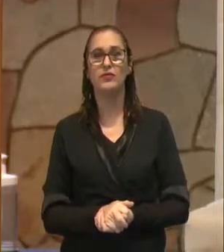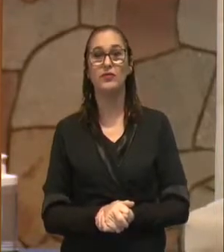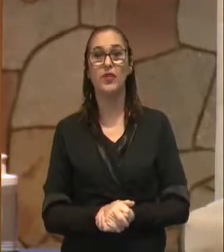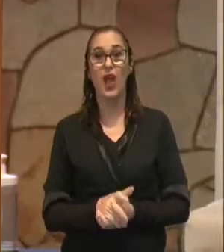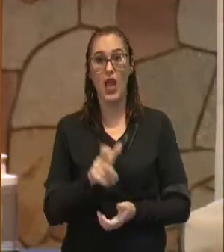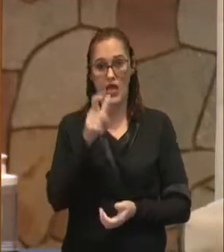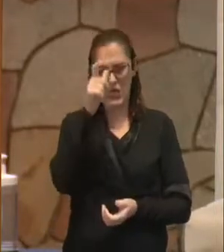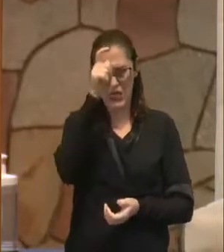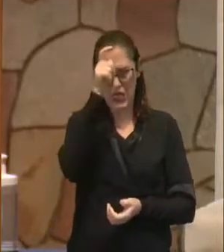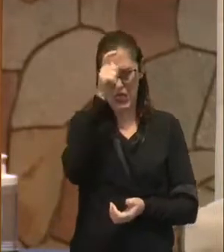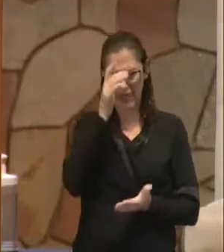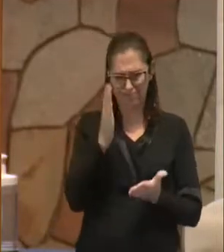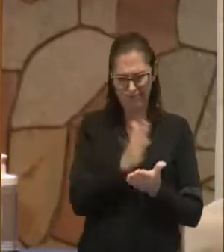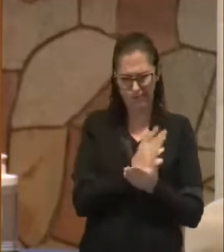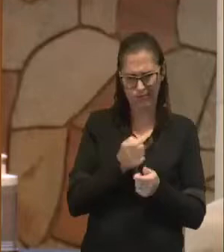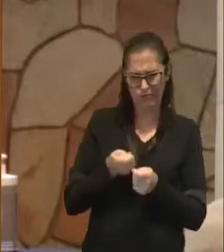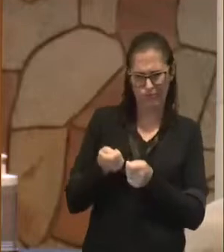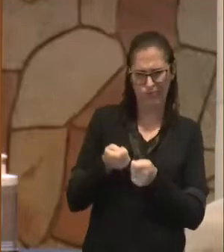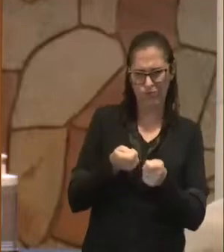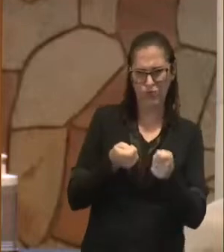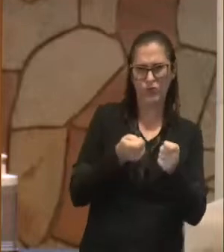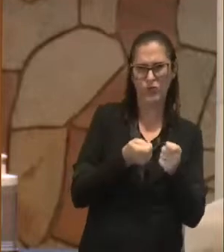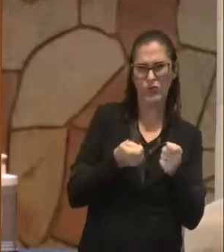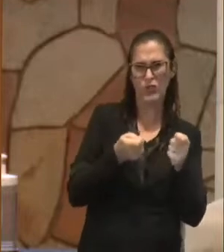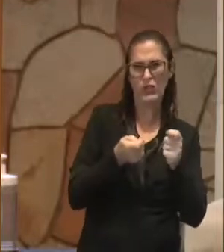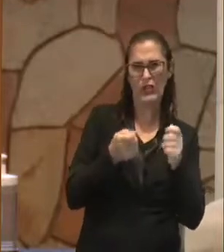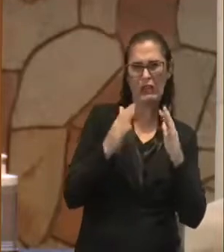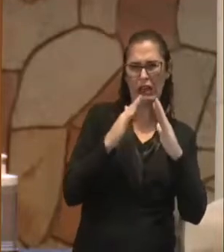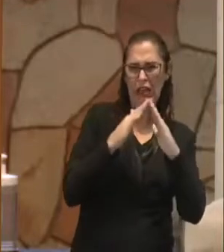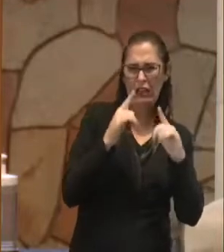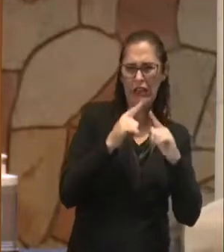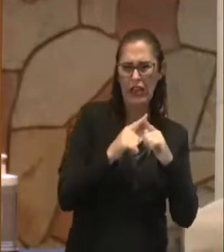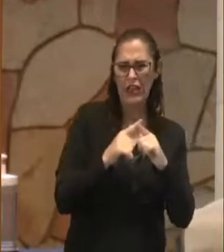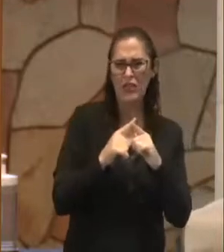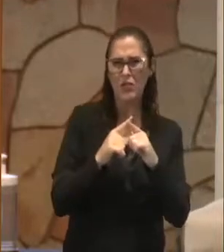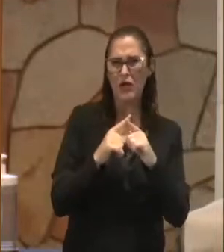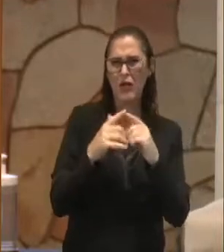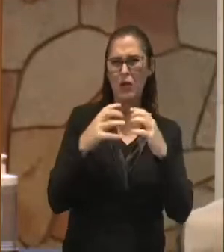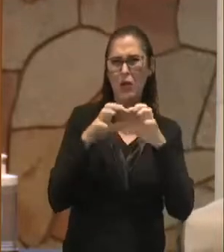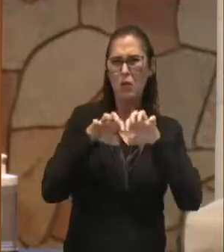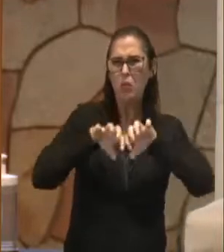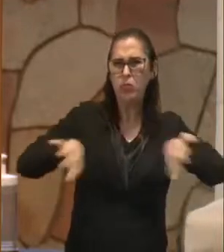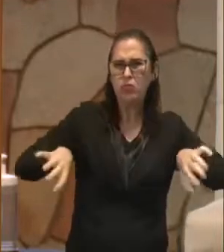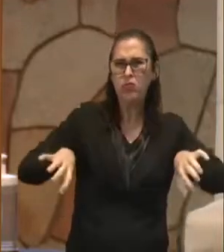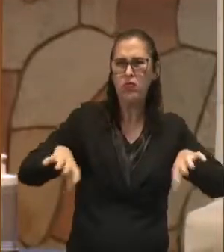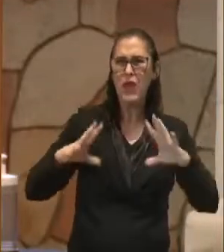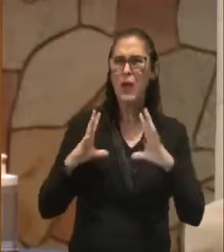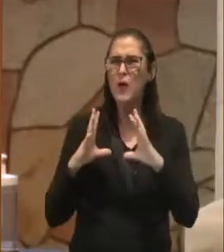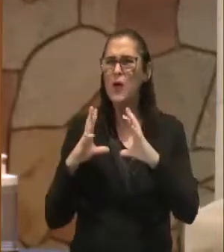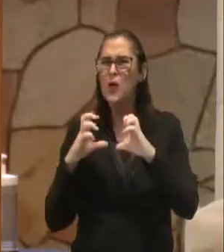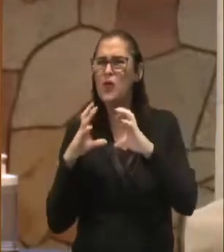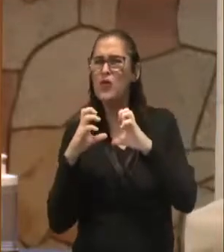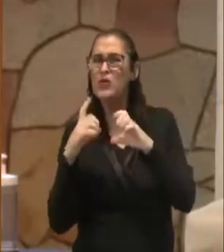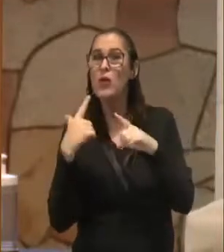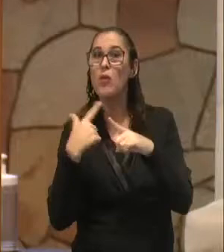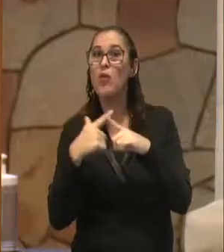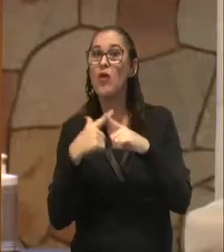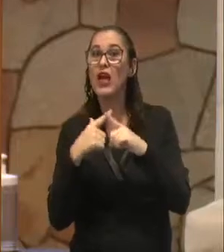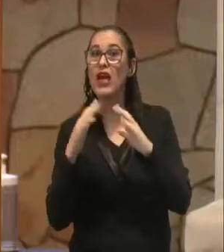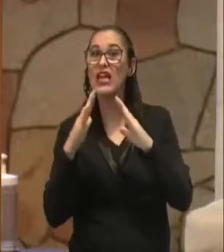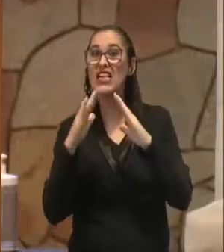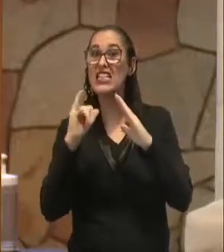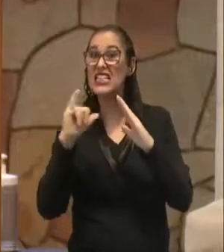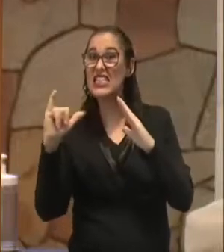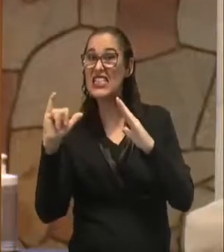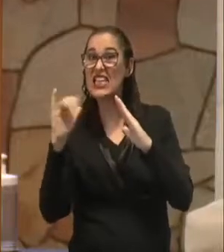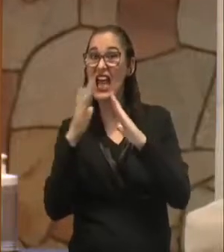Satanás muitas vezes trabalha no seio de muitas igrejas para causar divisão, porque ele sabe que uma igreja dividida